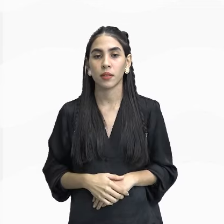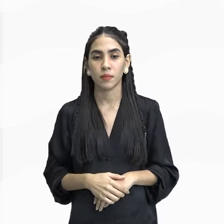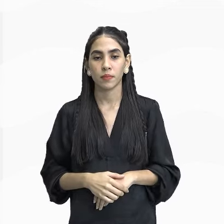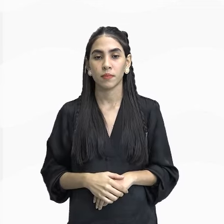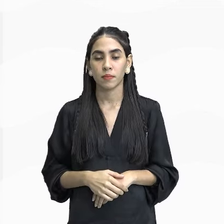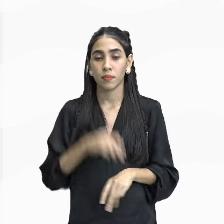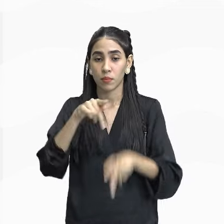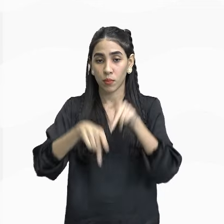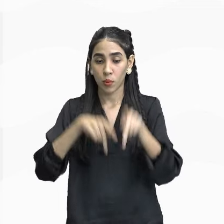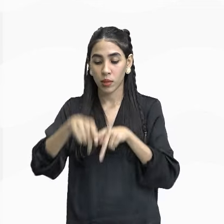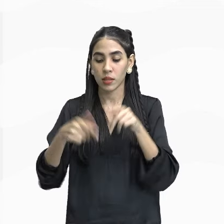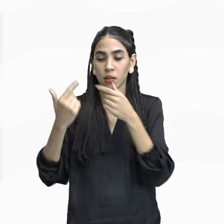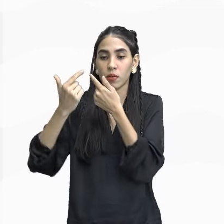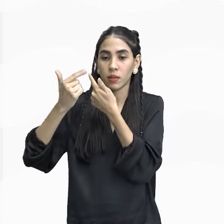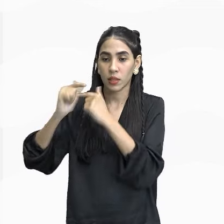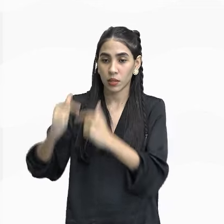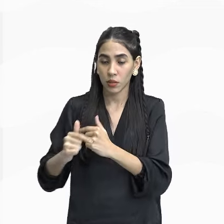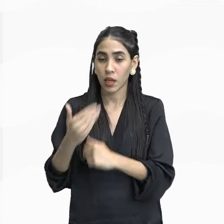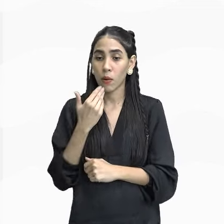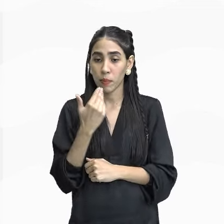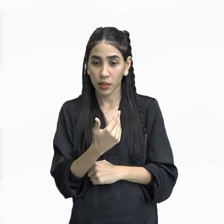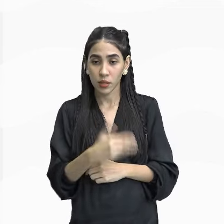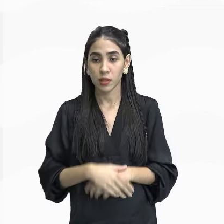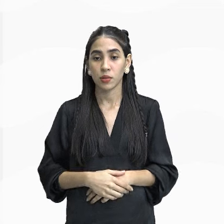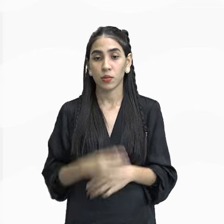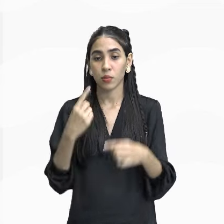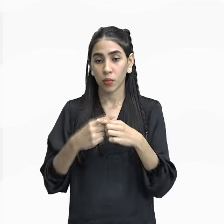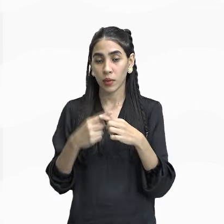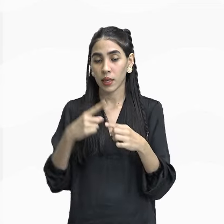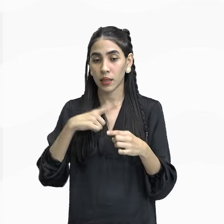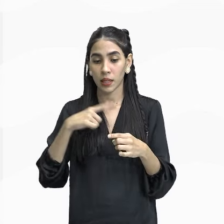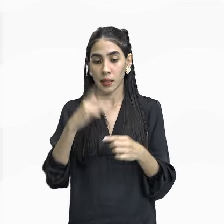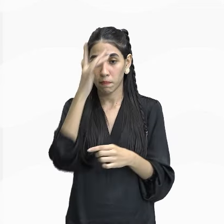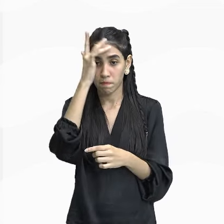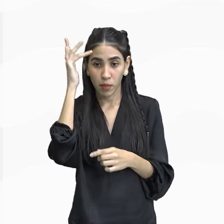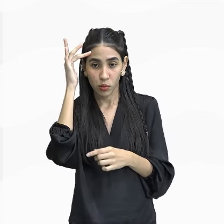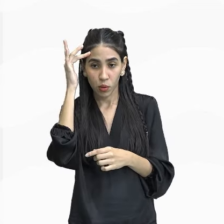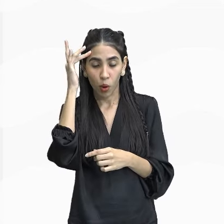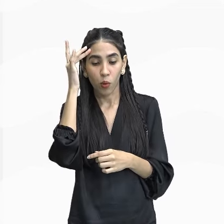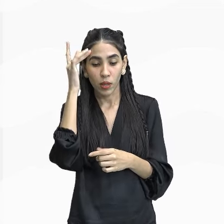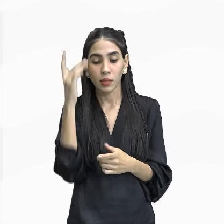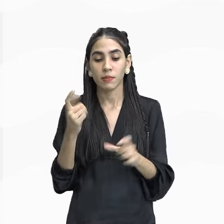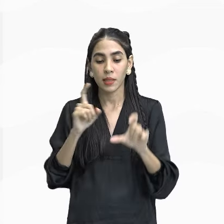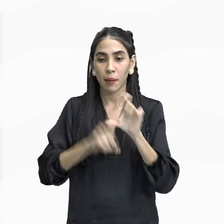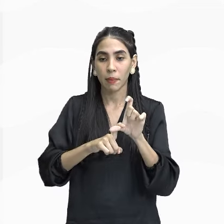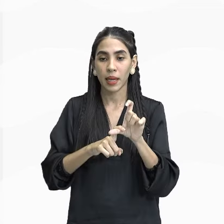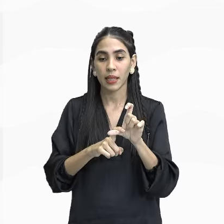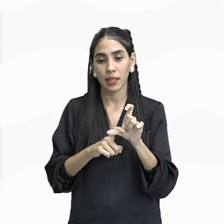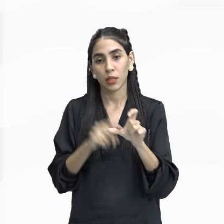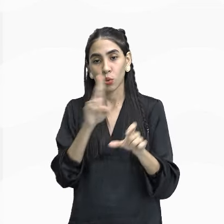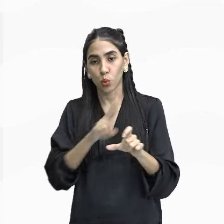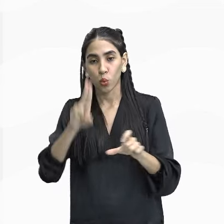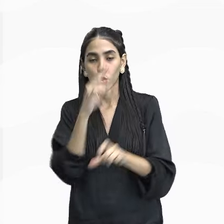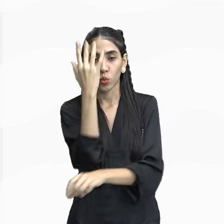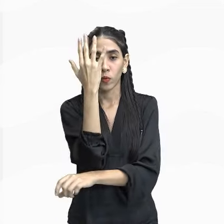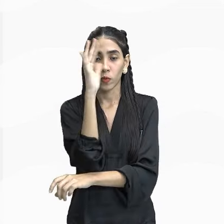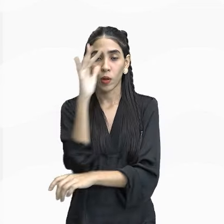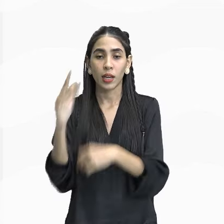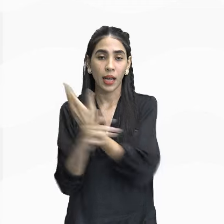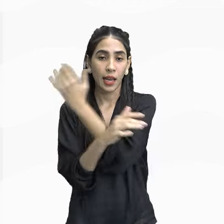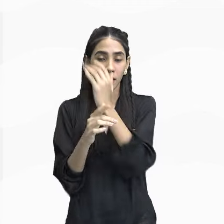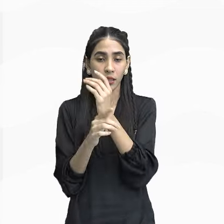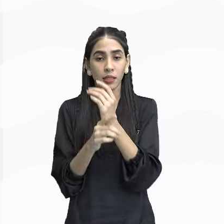das populações tradicionais, né? Porque existem aí pessoas vivendo que dependem dessa vegetação, né? E que